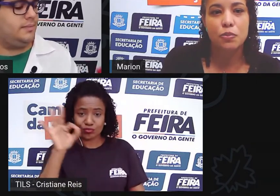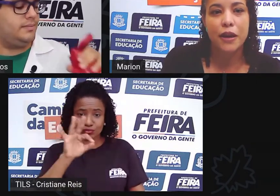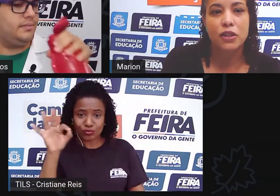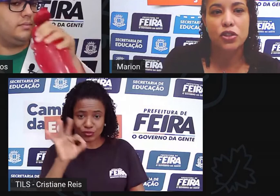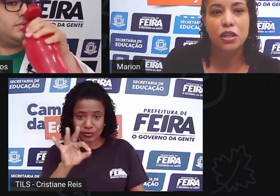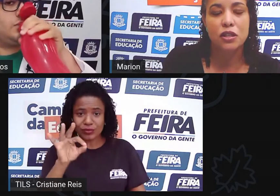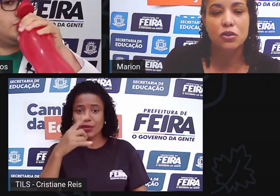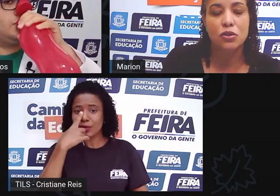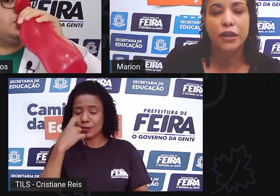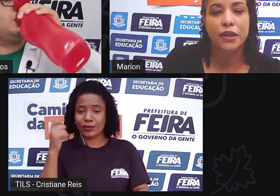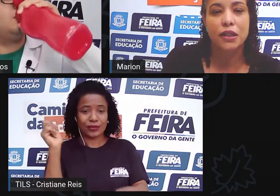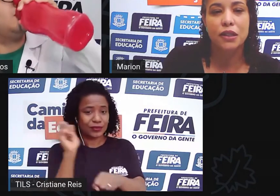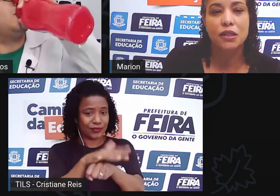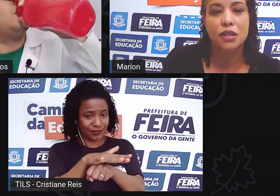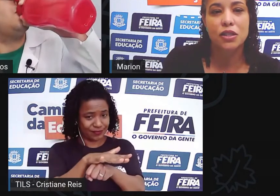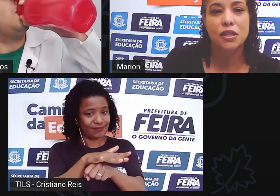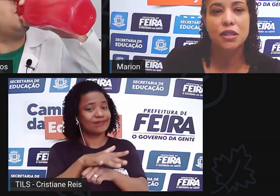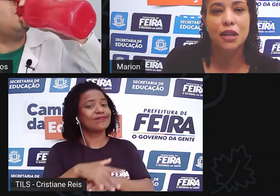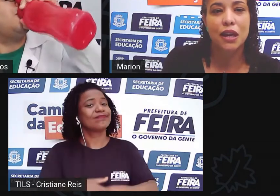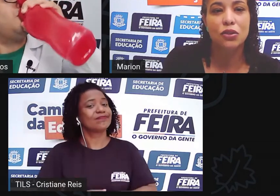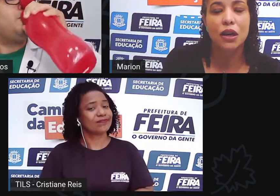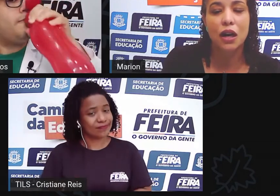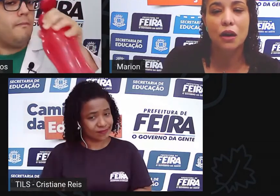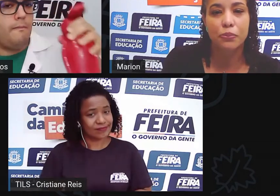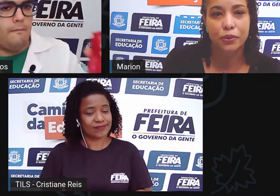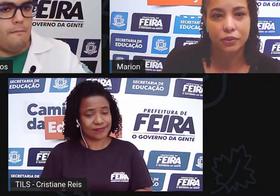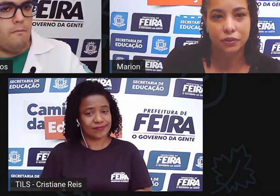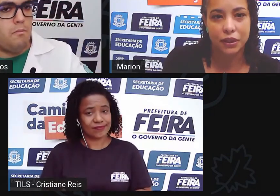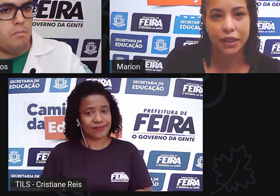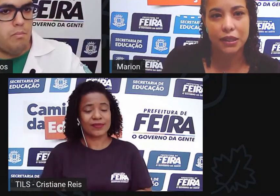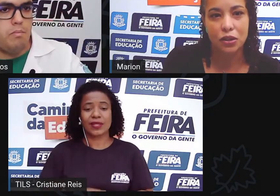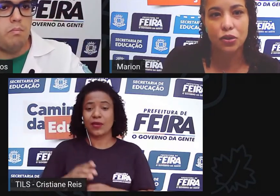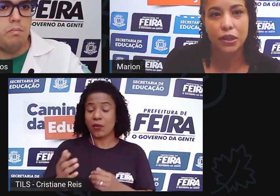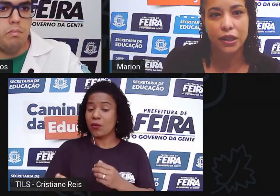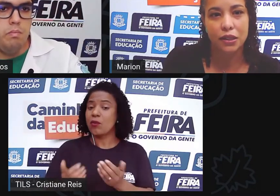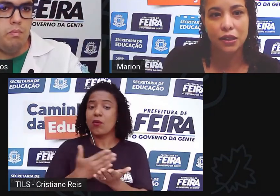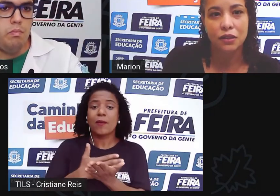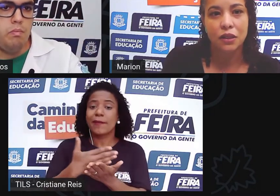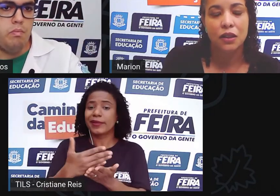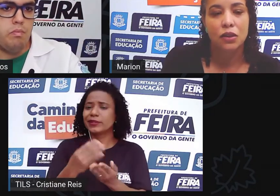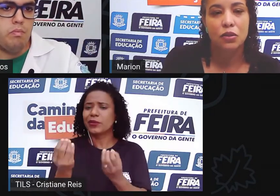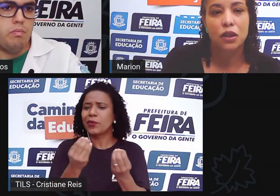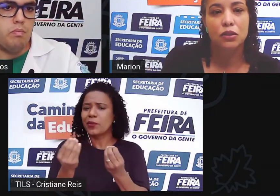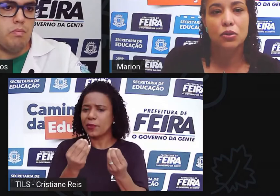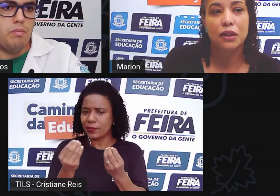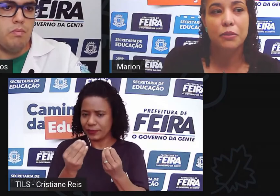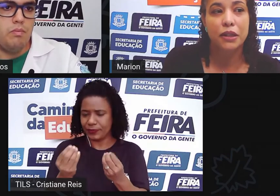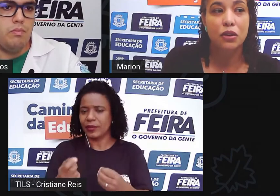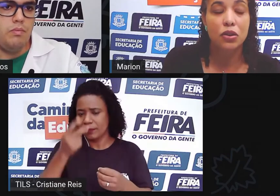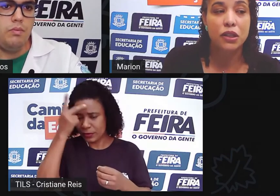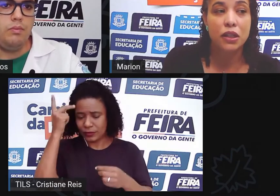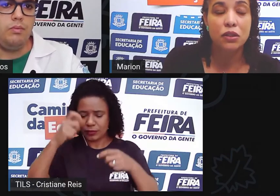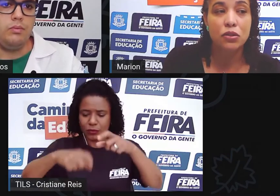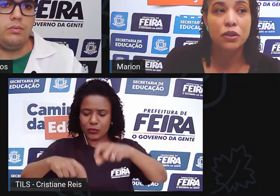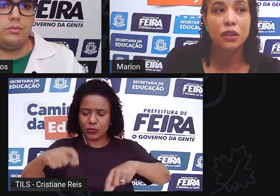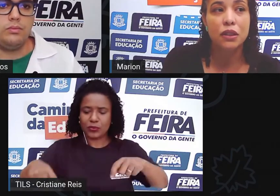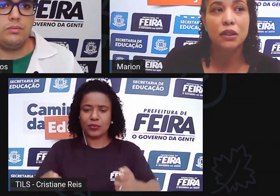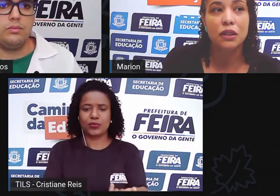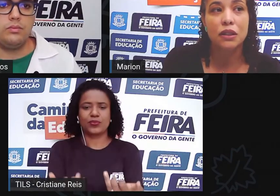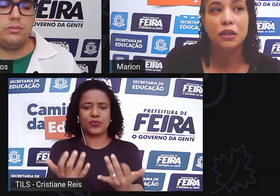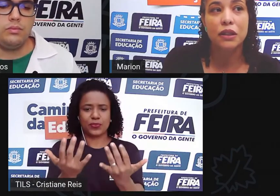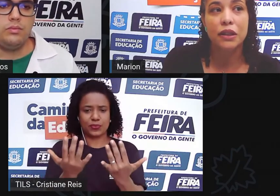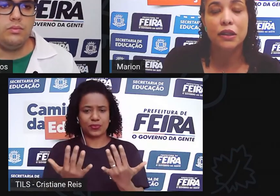esse desperdício, ele se inicia lá no campo, né? Na colheita, quando o alimento é colhido